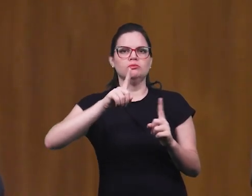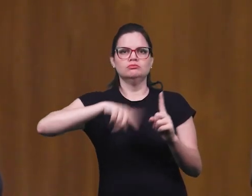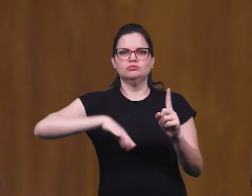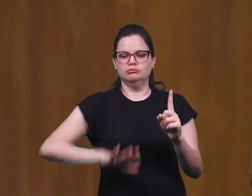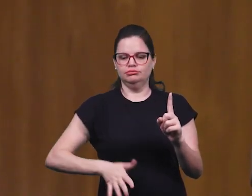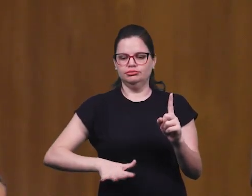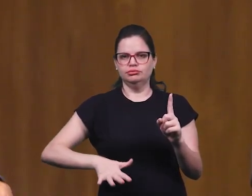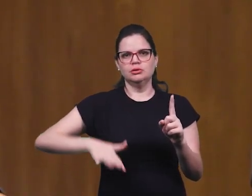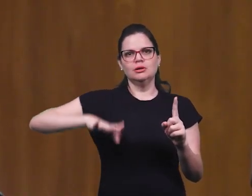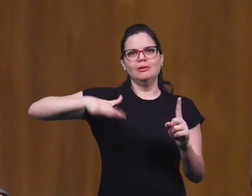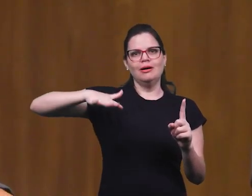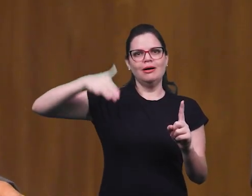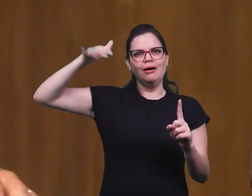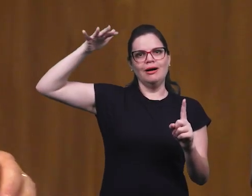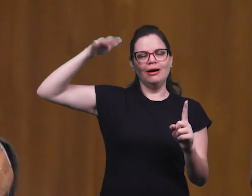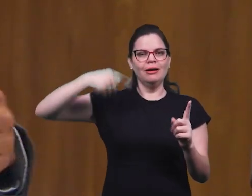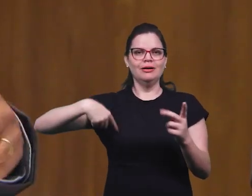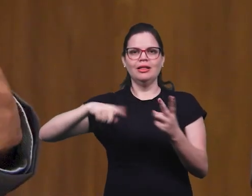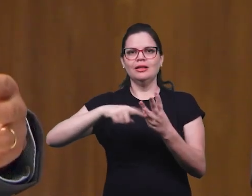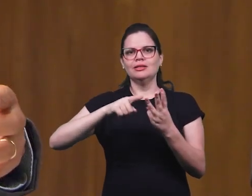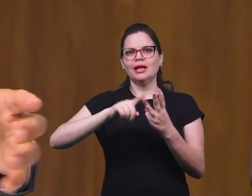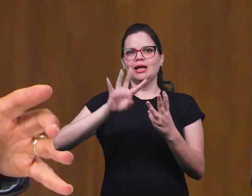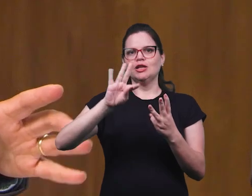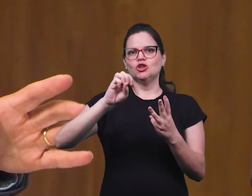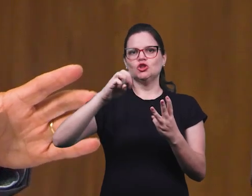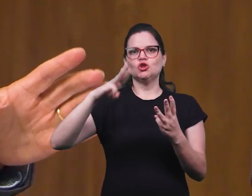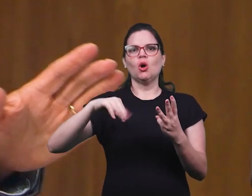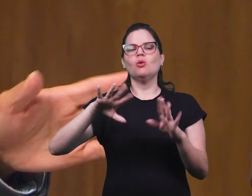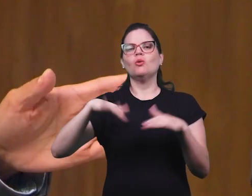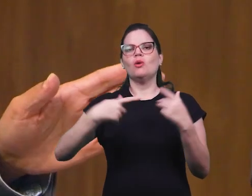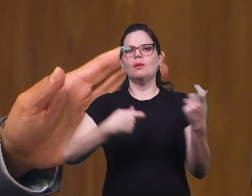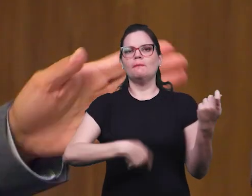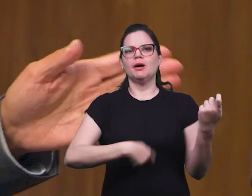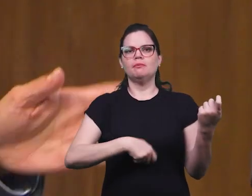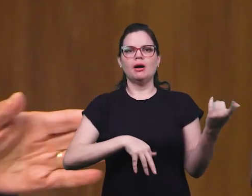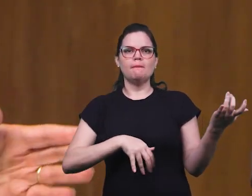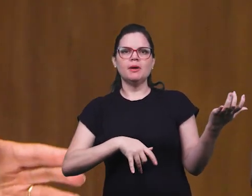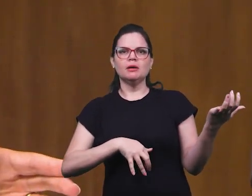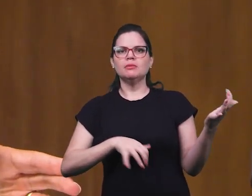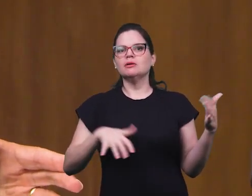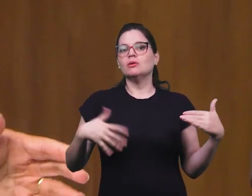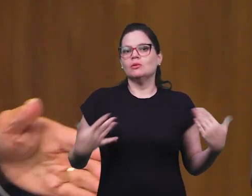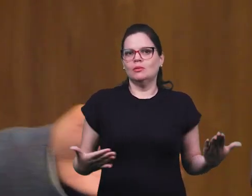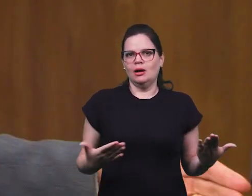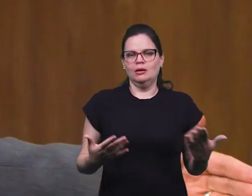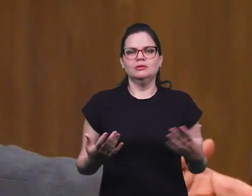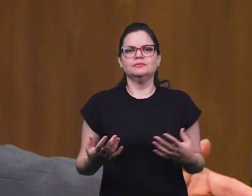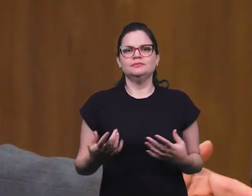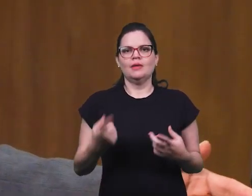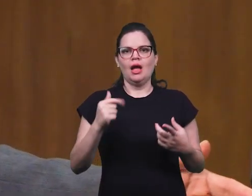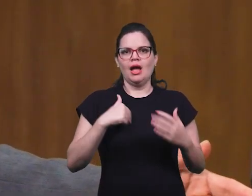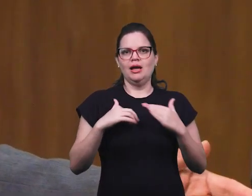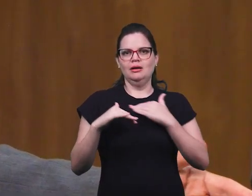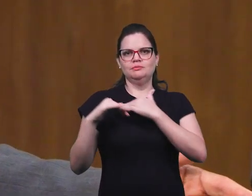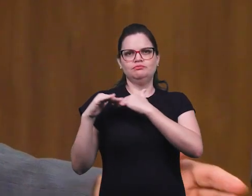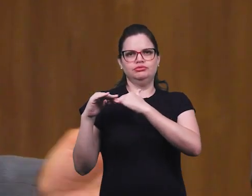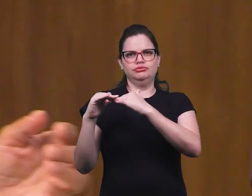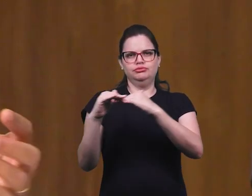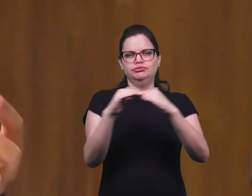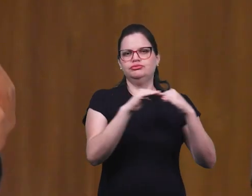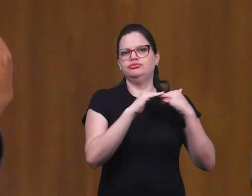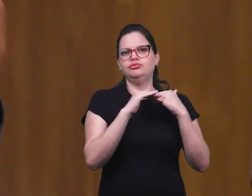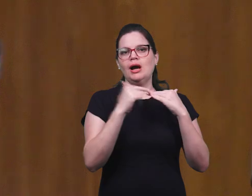um tom, e muitas vezes esse padrão ele é facilitado,